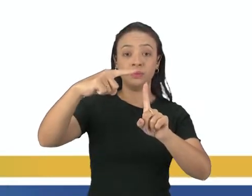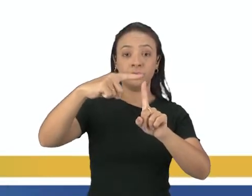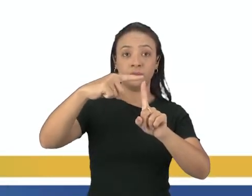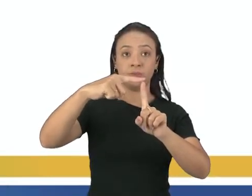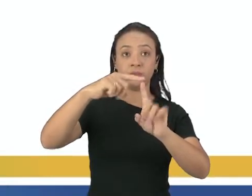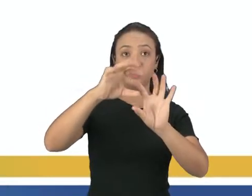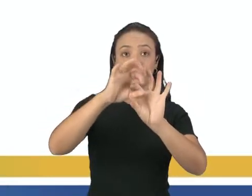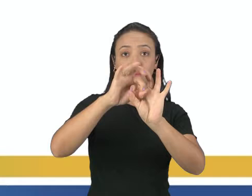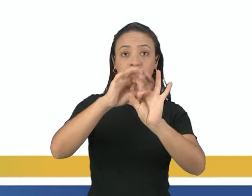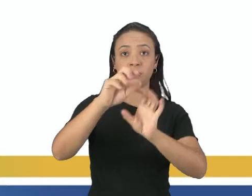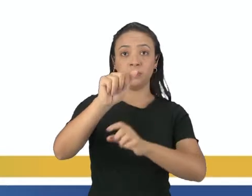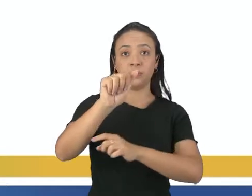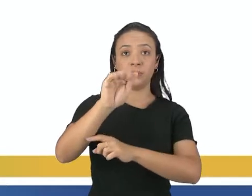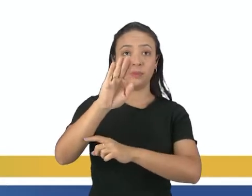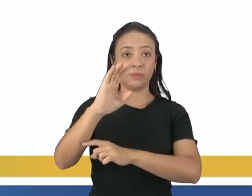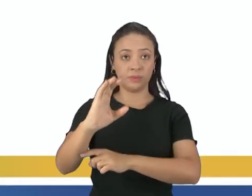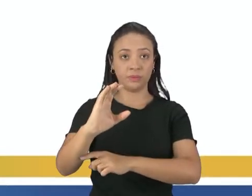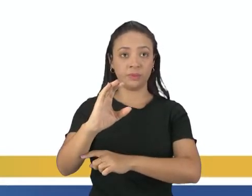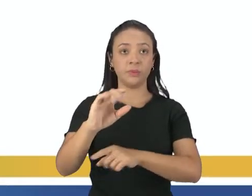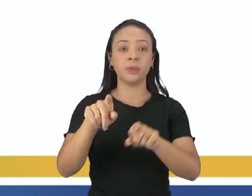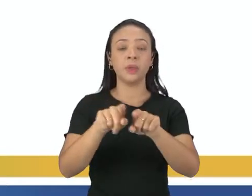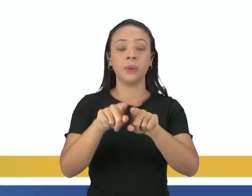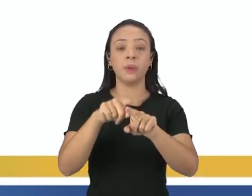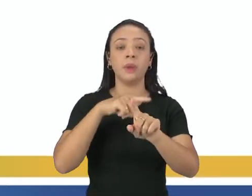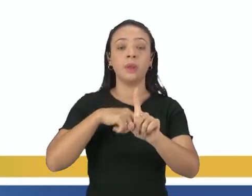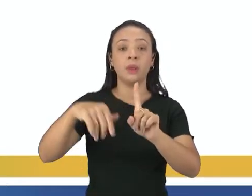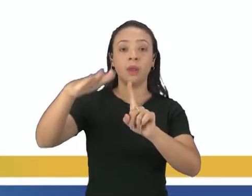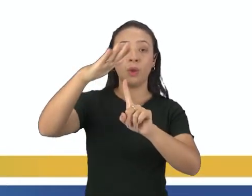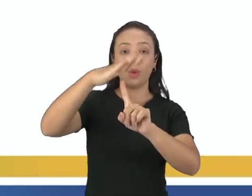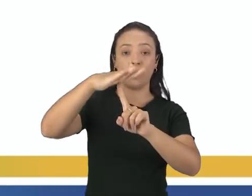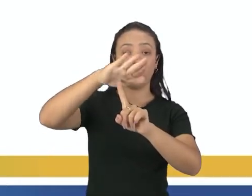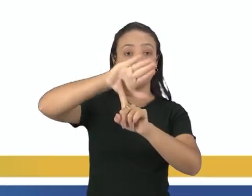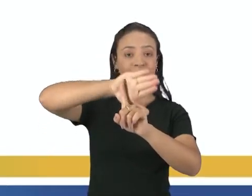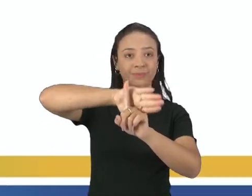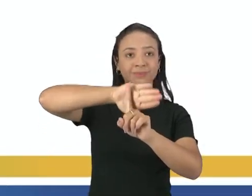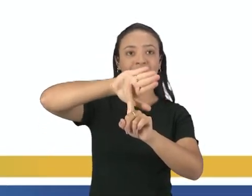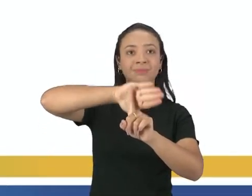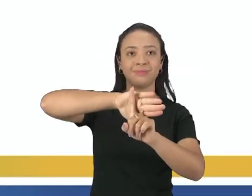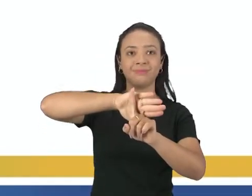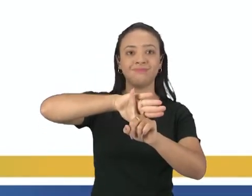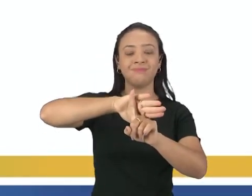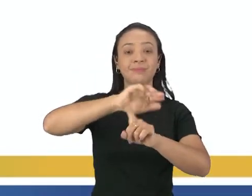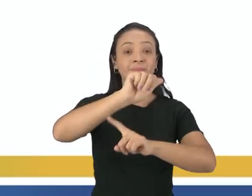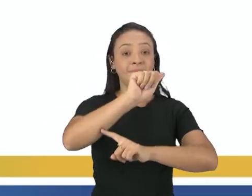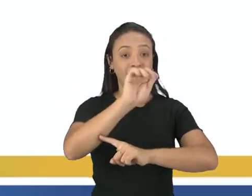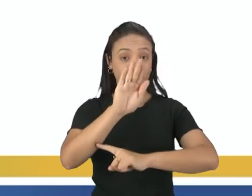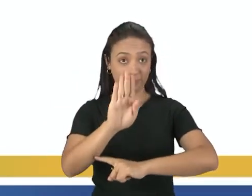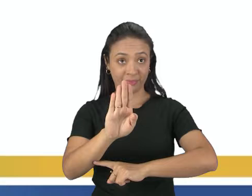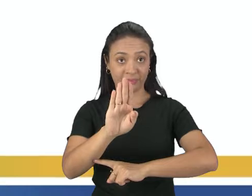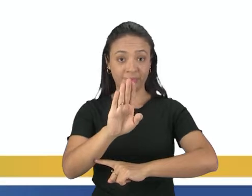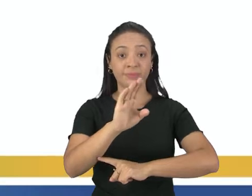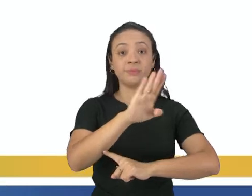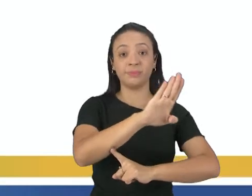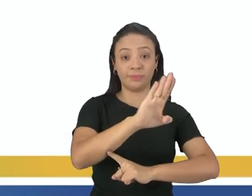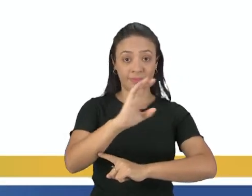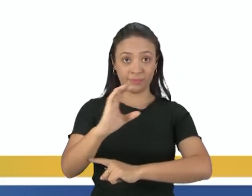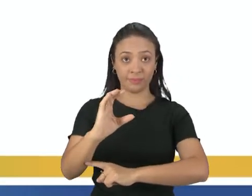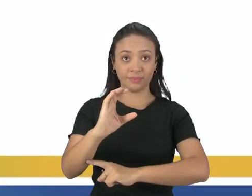são os vértices A, B e C. E temos também os lados, né, que são os lados